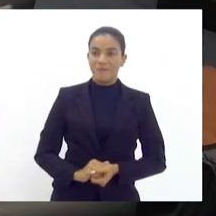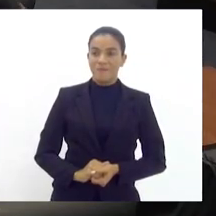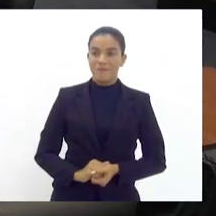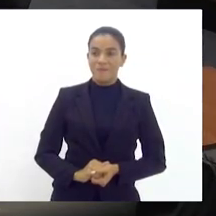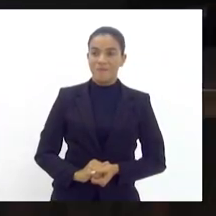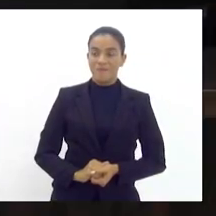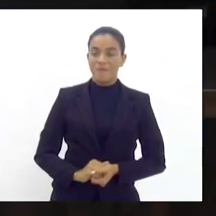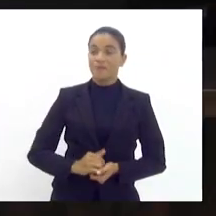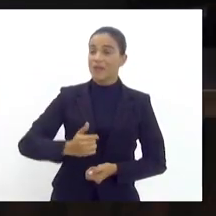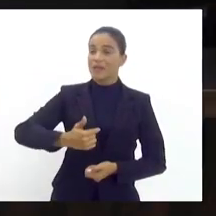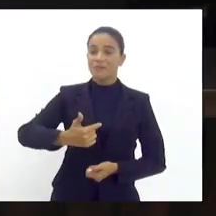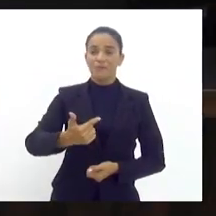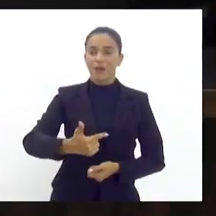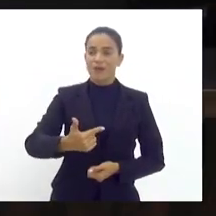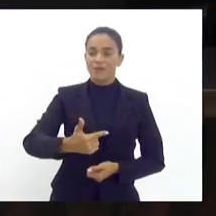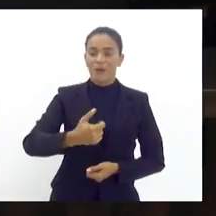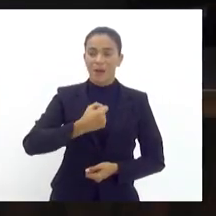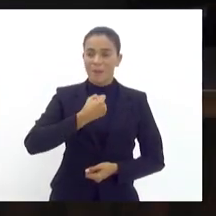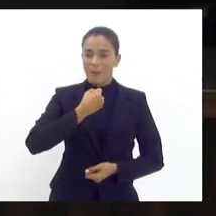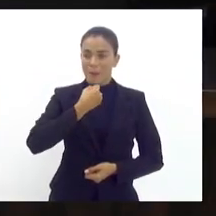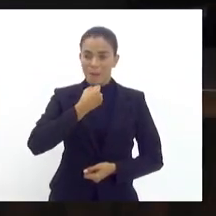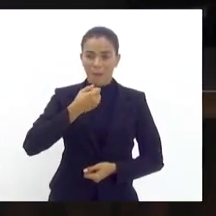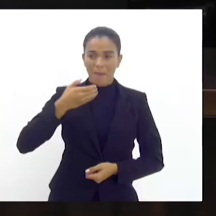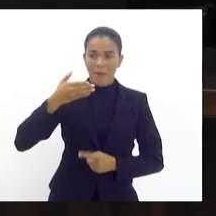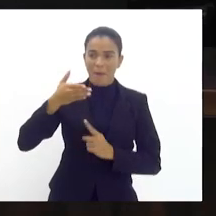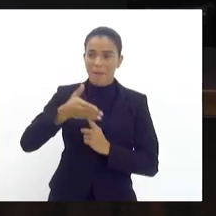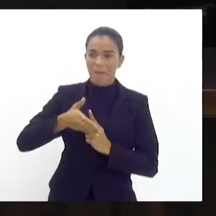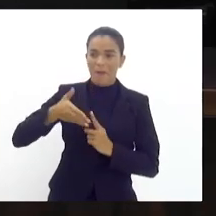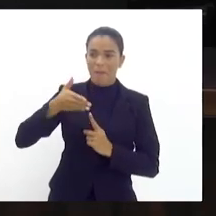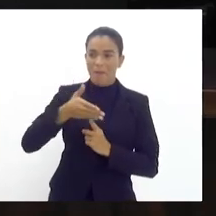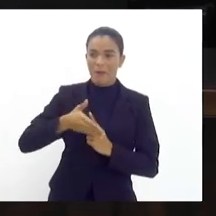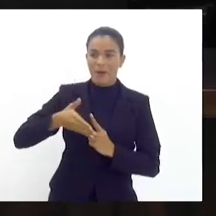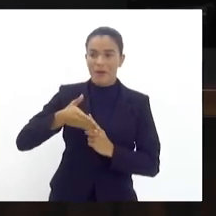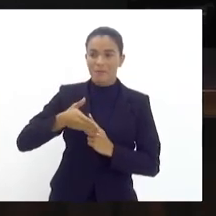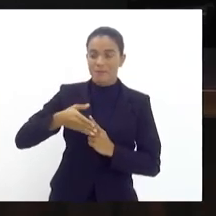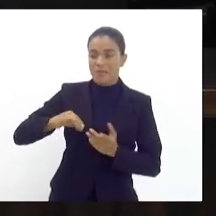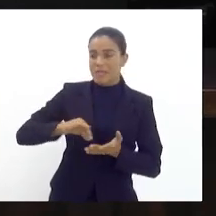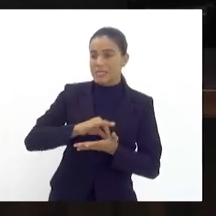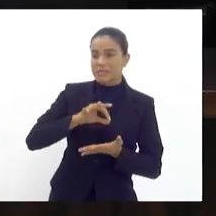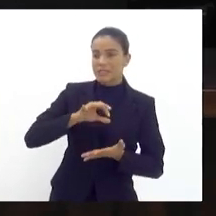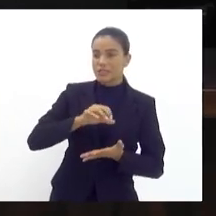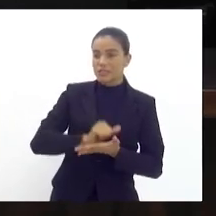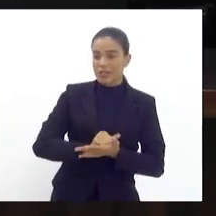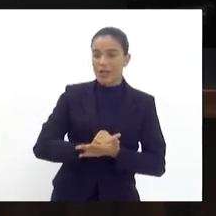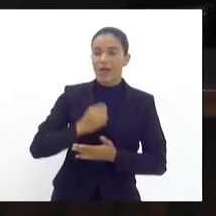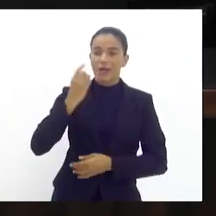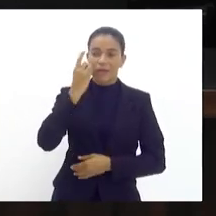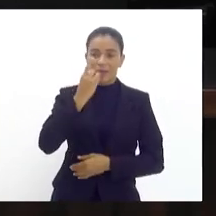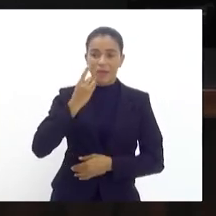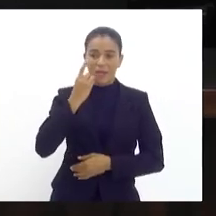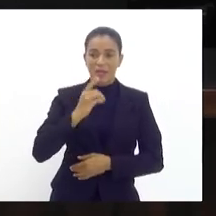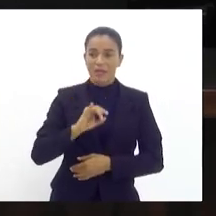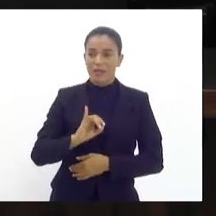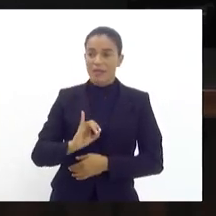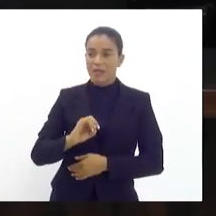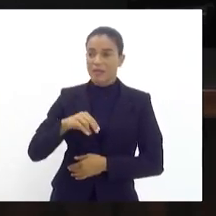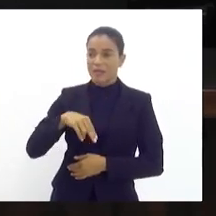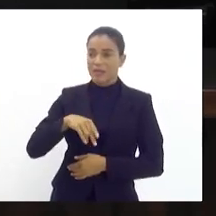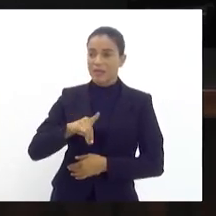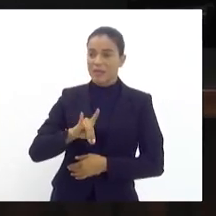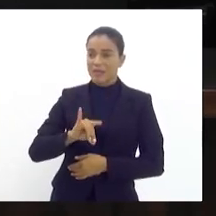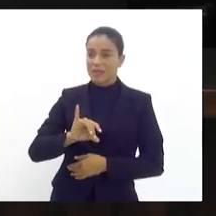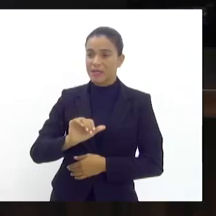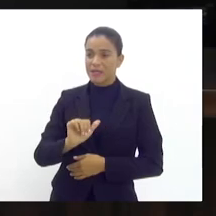a próxima oradora inscrita é a deputada índia